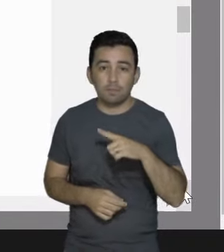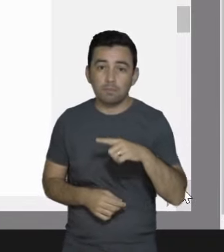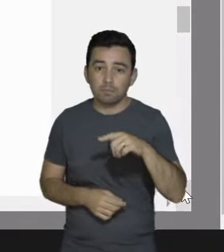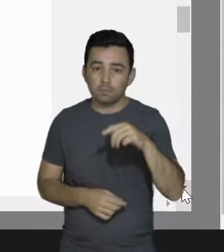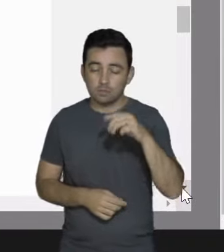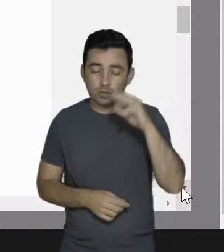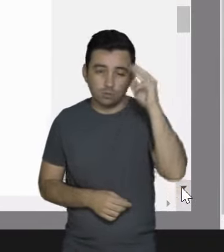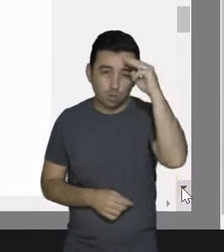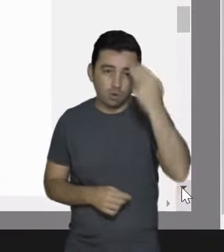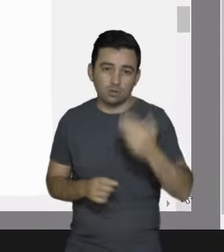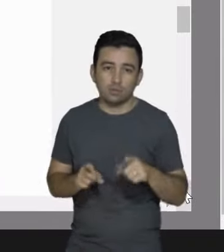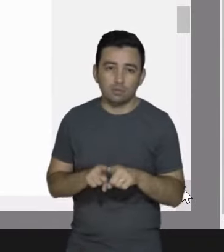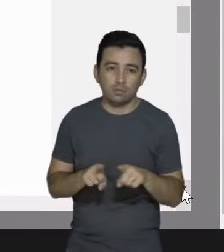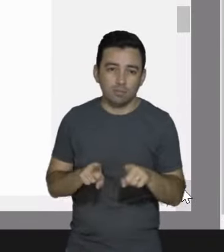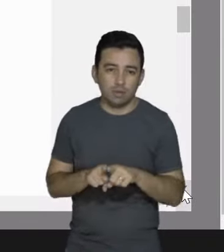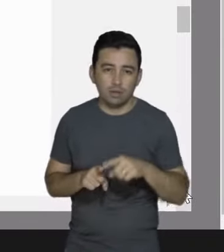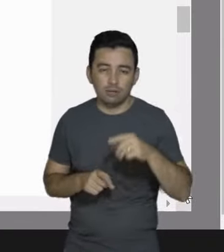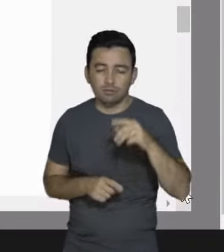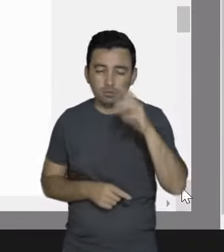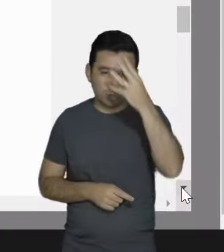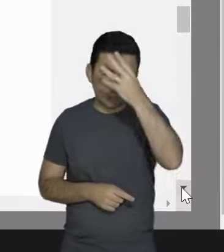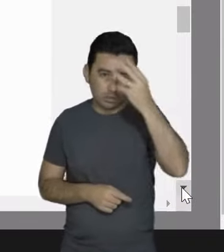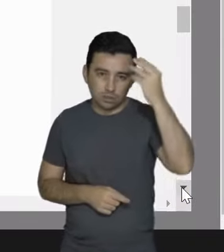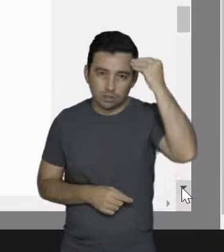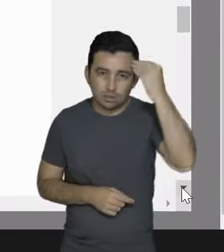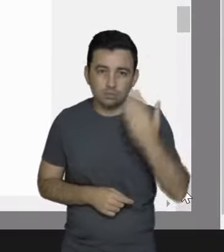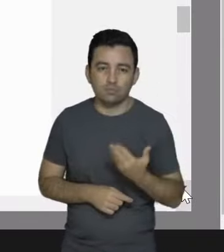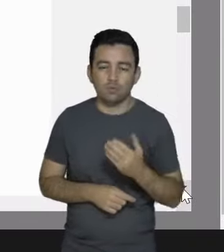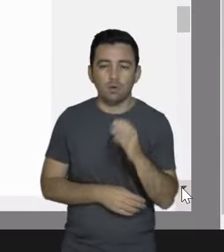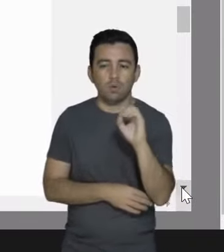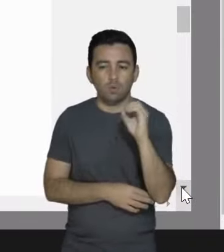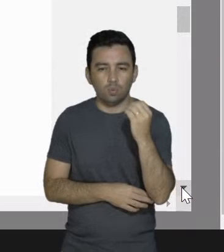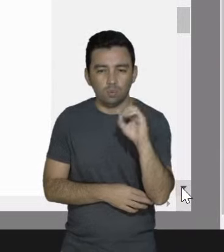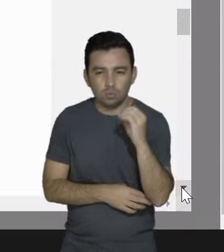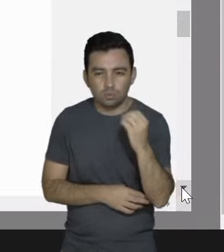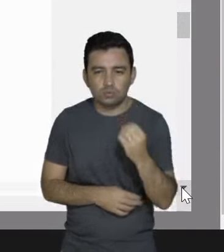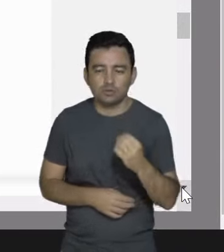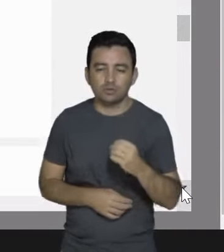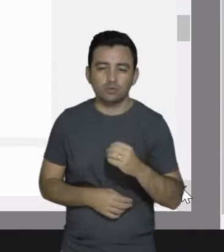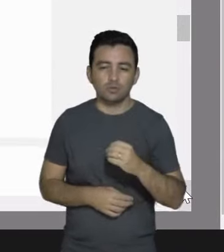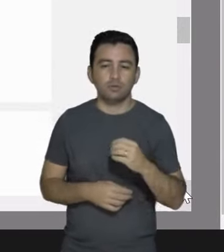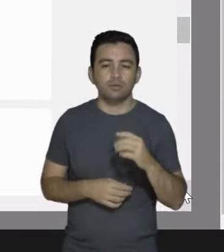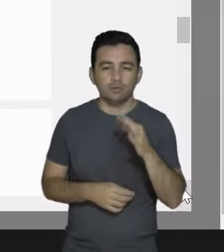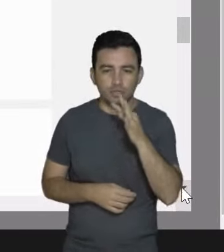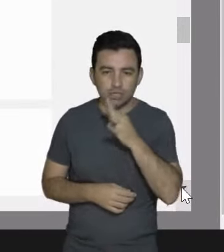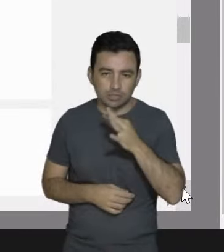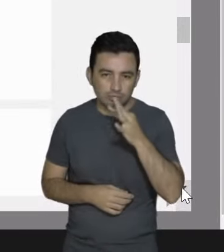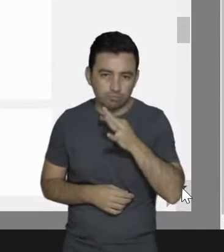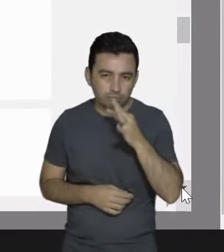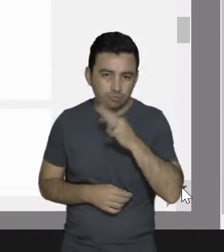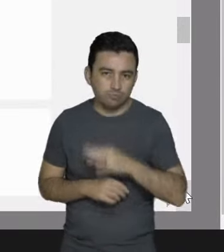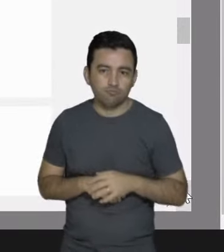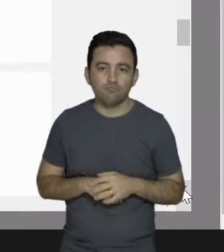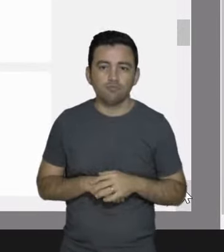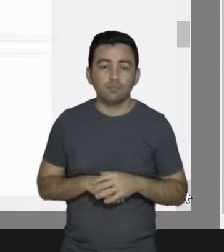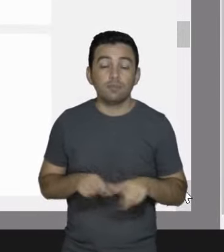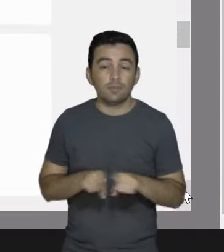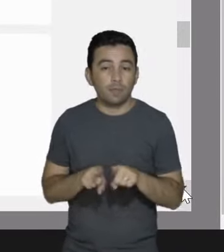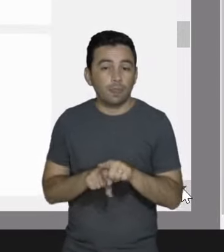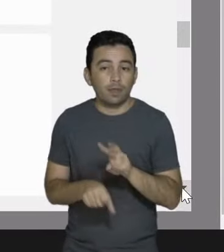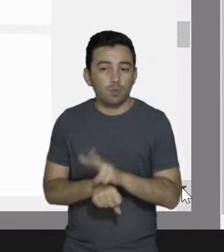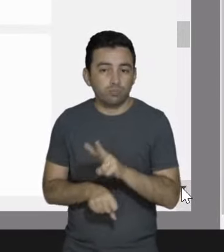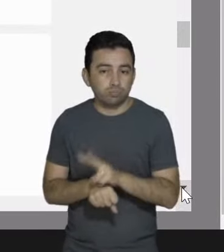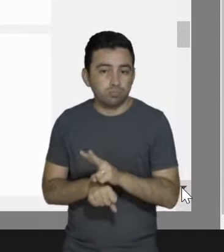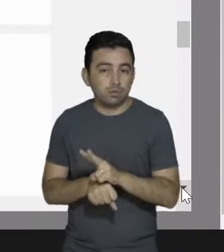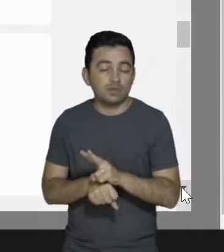Deputado Márcio Machado Deputado Oscar gotz Deputado Thiago zille e deputado Marquito comissão de Proteção Civil